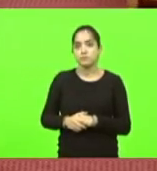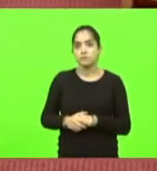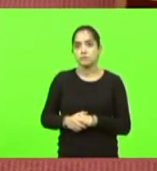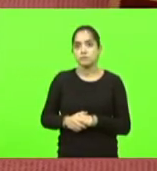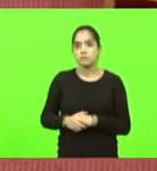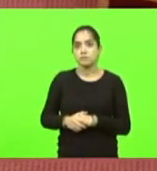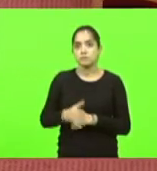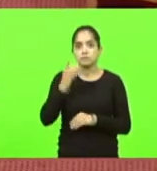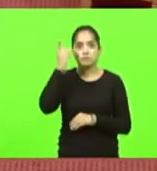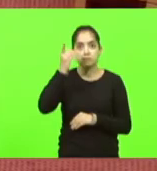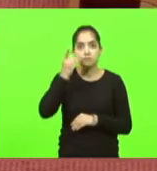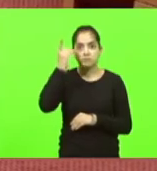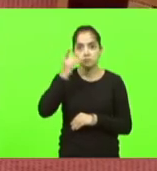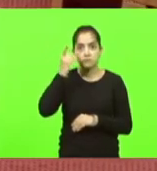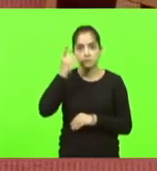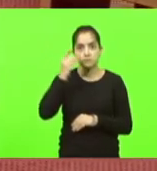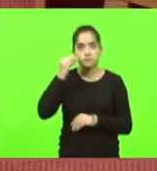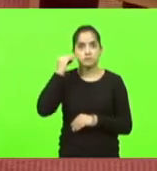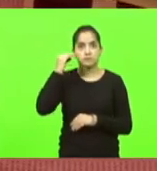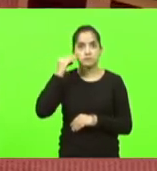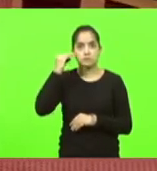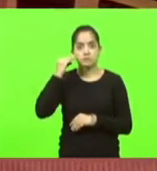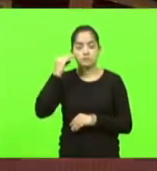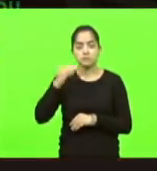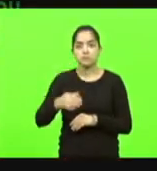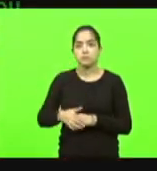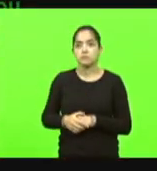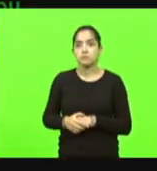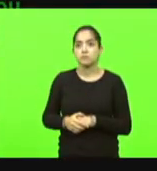e como volta a deputado Márcio Machado